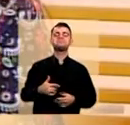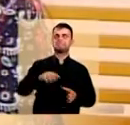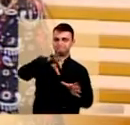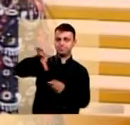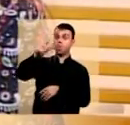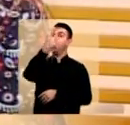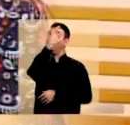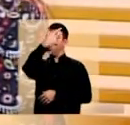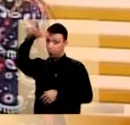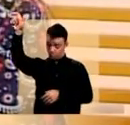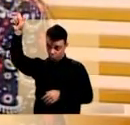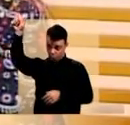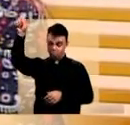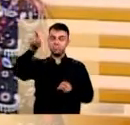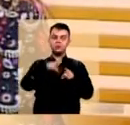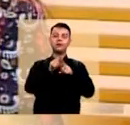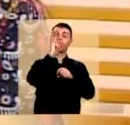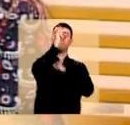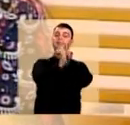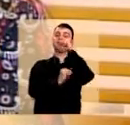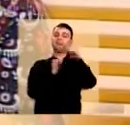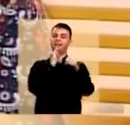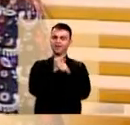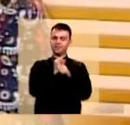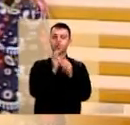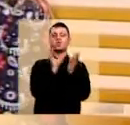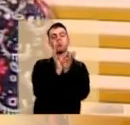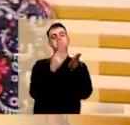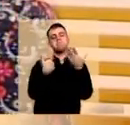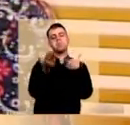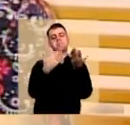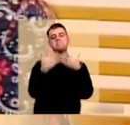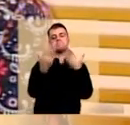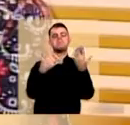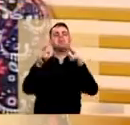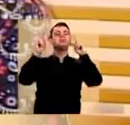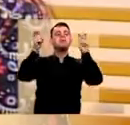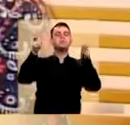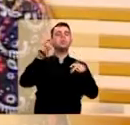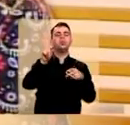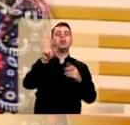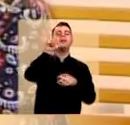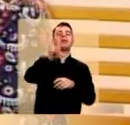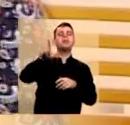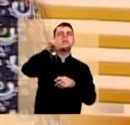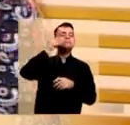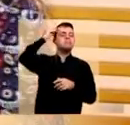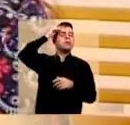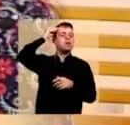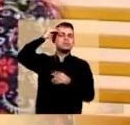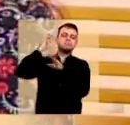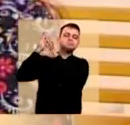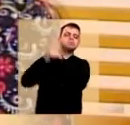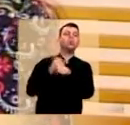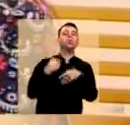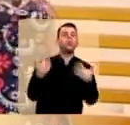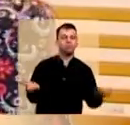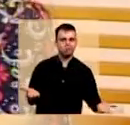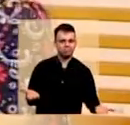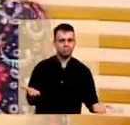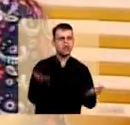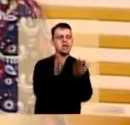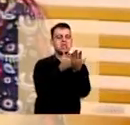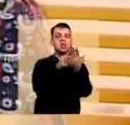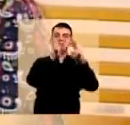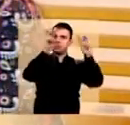clube, eu faço parte de um clube online também, que é de experiências literárias. E aí a gente recebe livros que a gente não